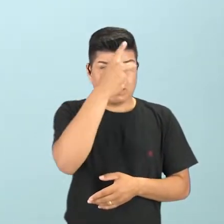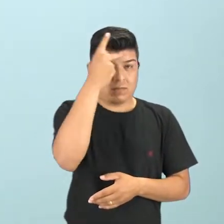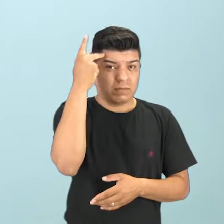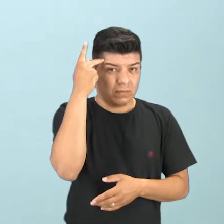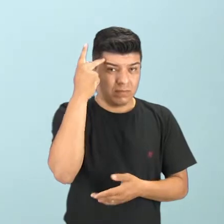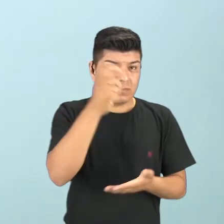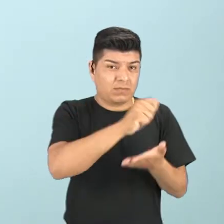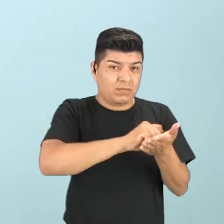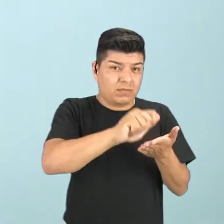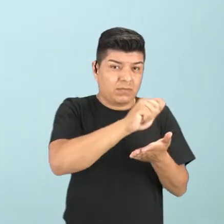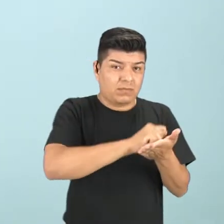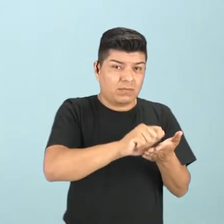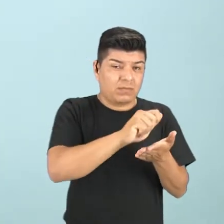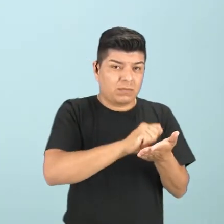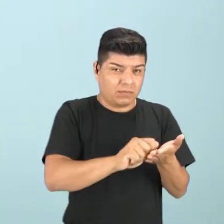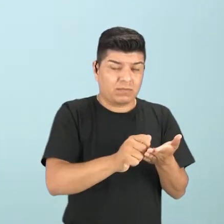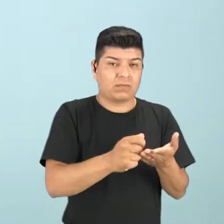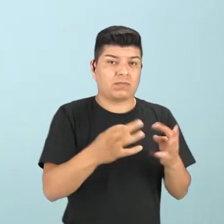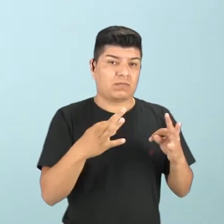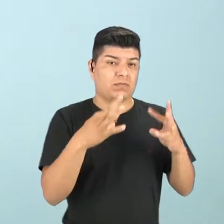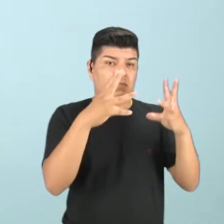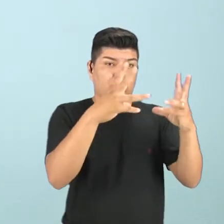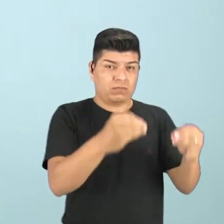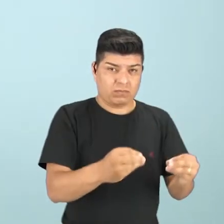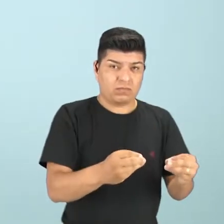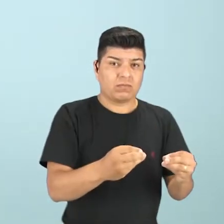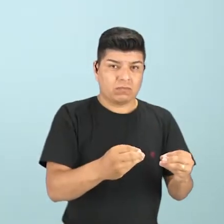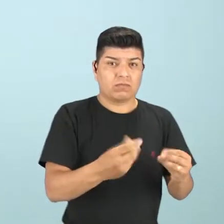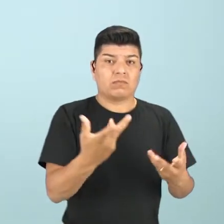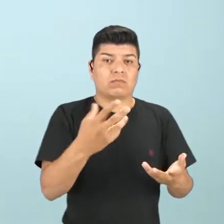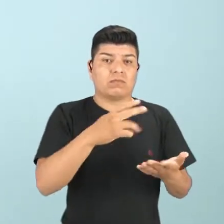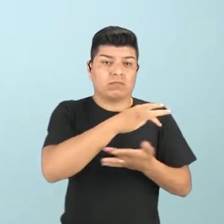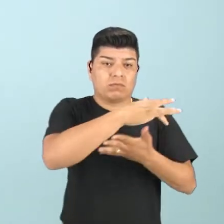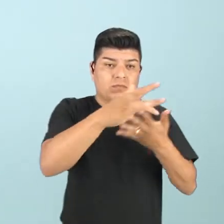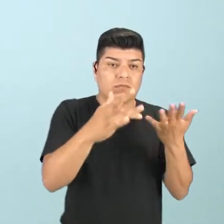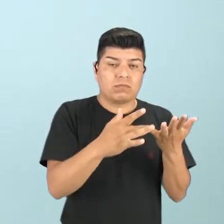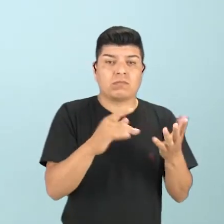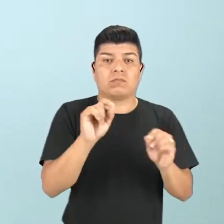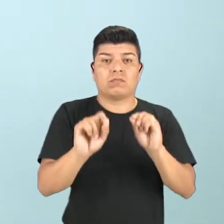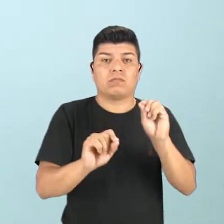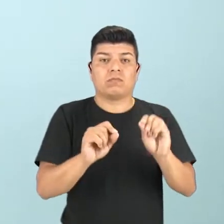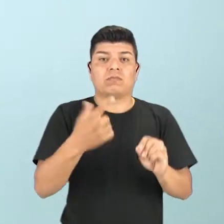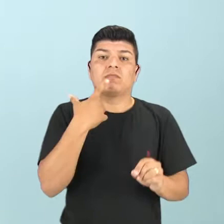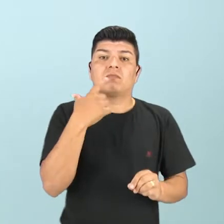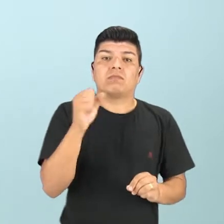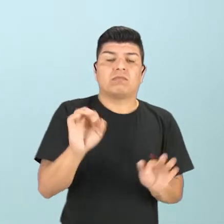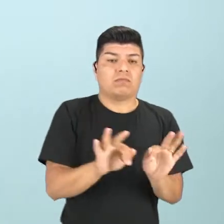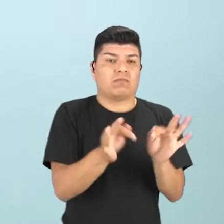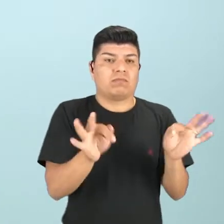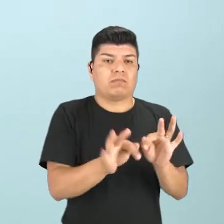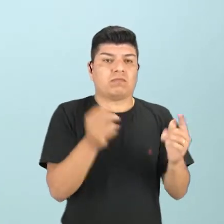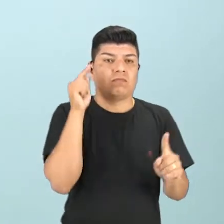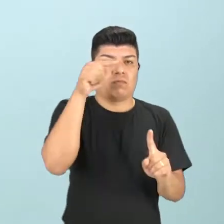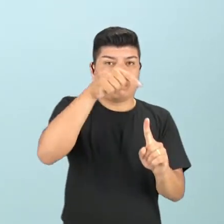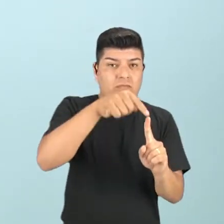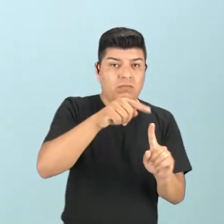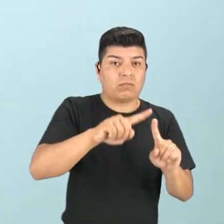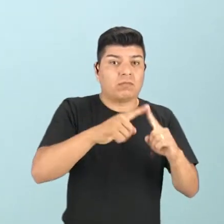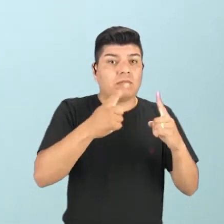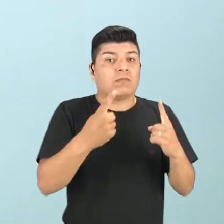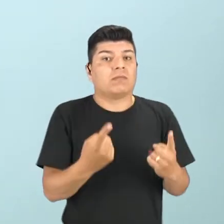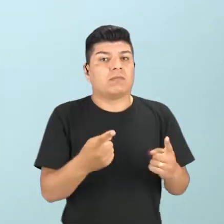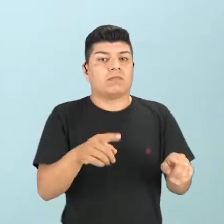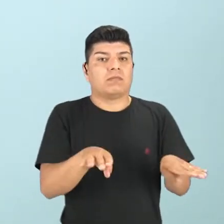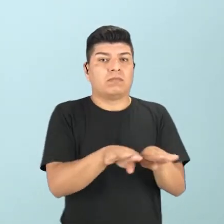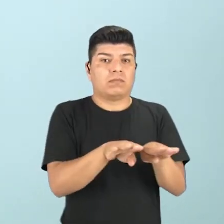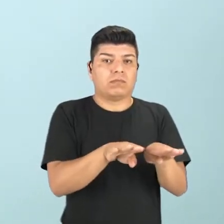pelo autor. As produções são veiculadas nos meios de comunicação, possuem uma linguagem simples, objetiva e subjetiva, porém,